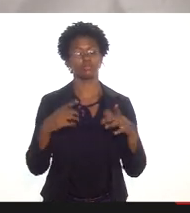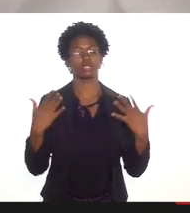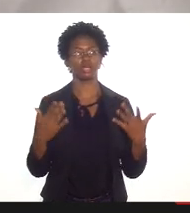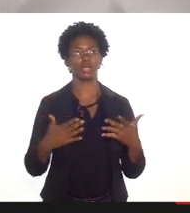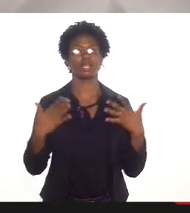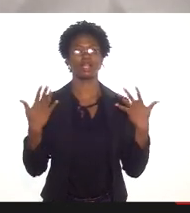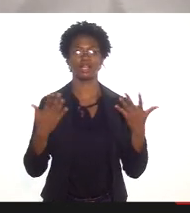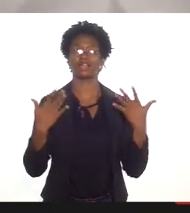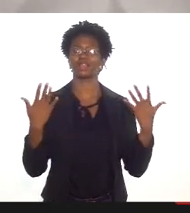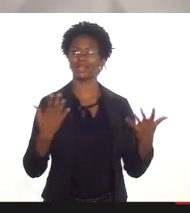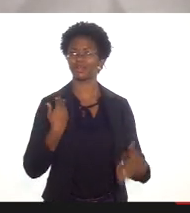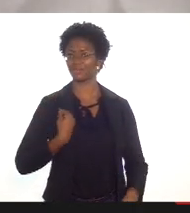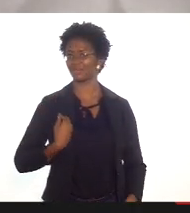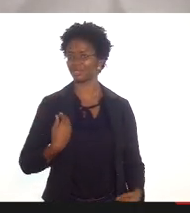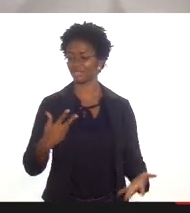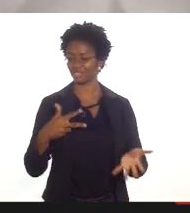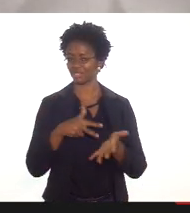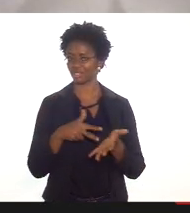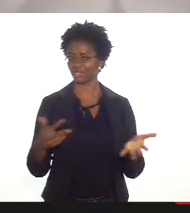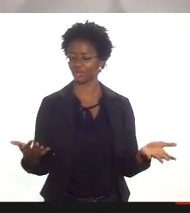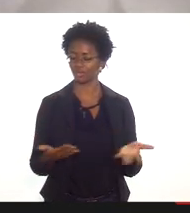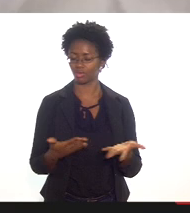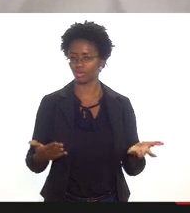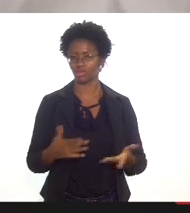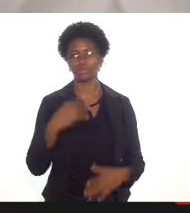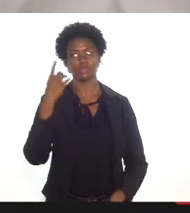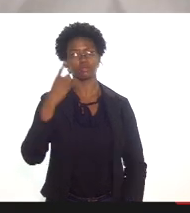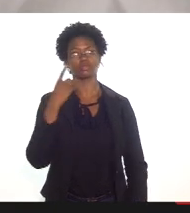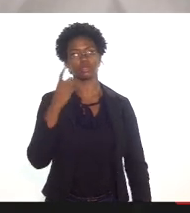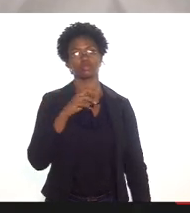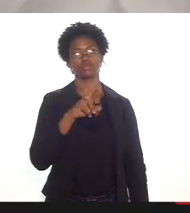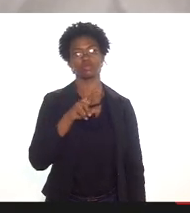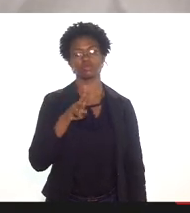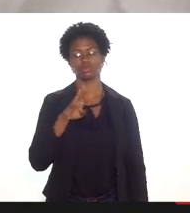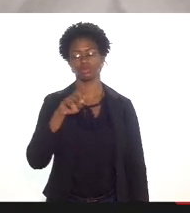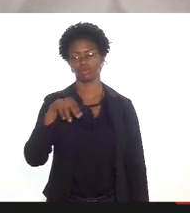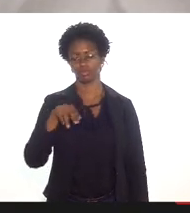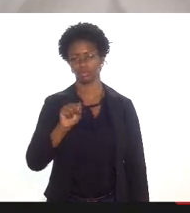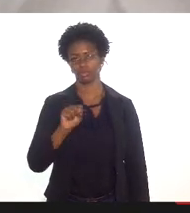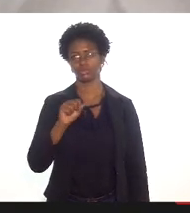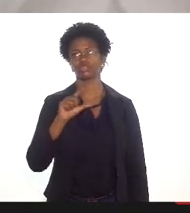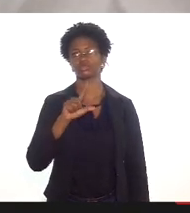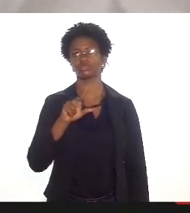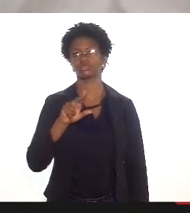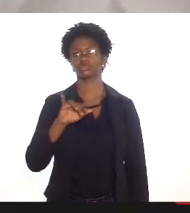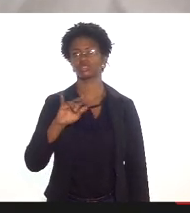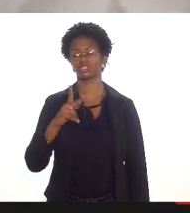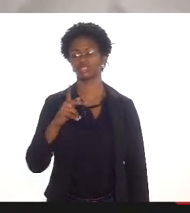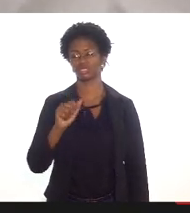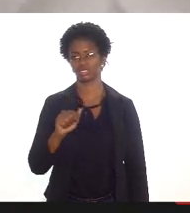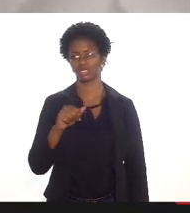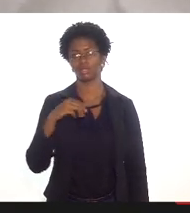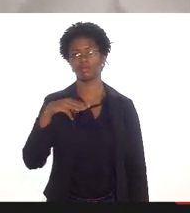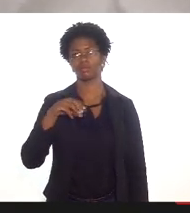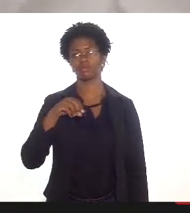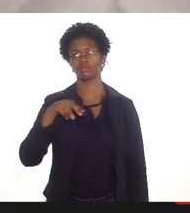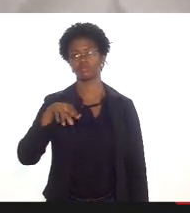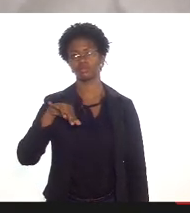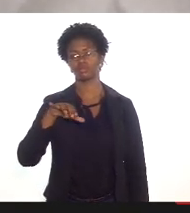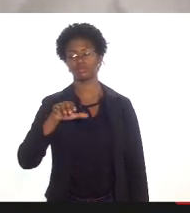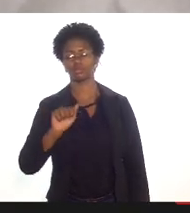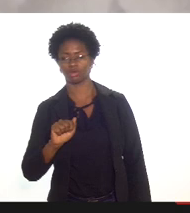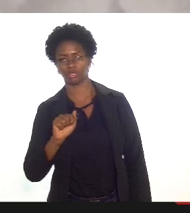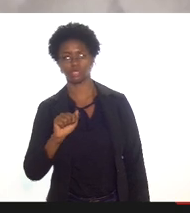presença. Agradecer a presença do deputado Rubem Bontempo, deputada Lucinha, deputado Valdec, deputada Mônica